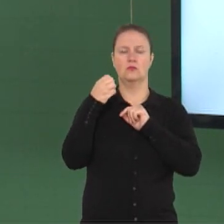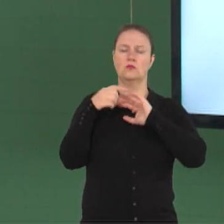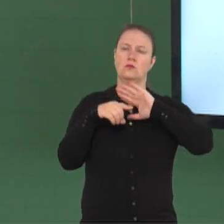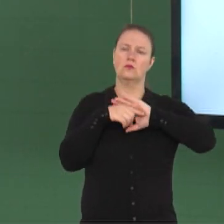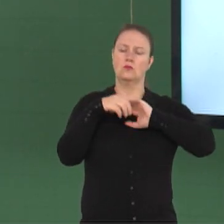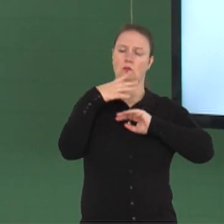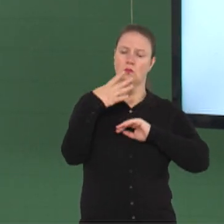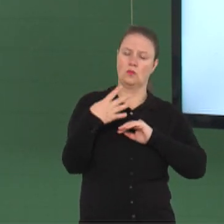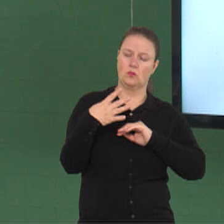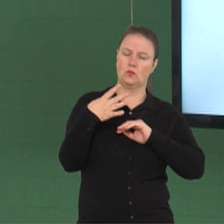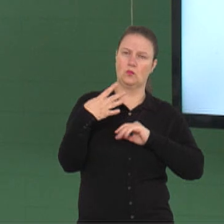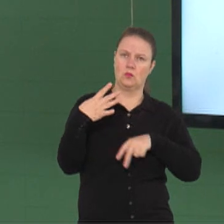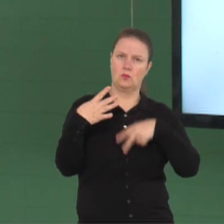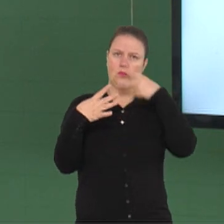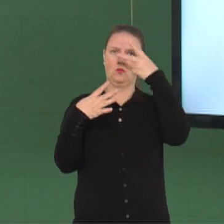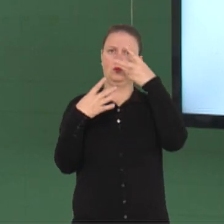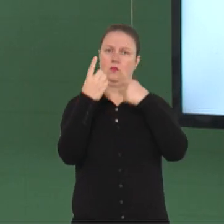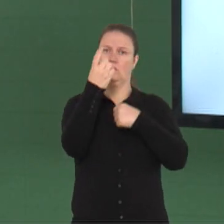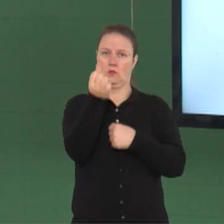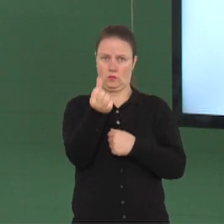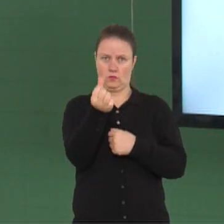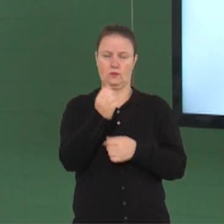são 16.